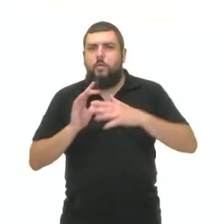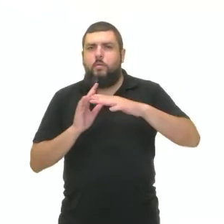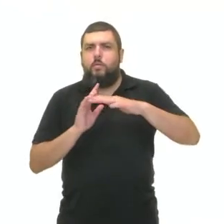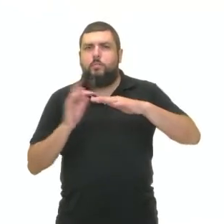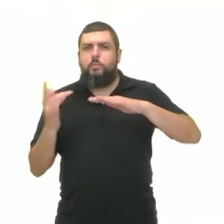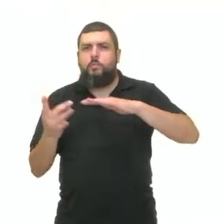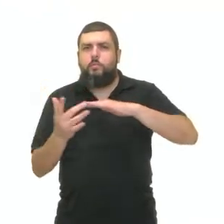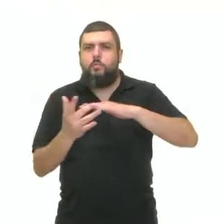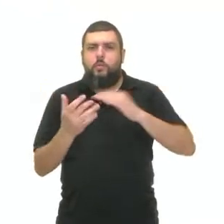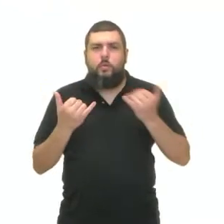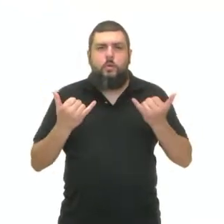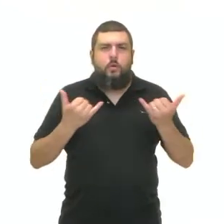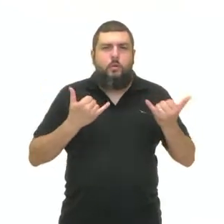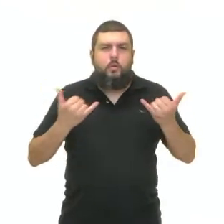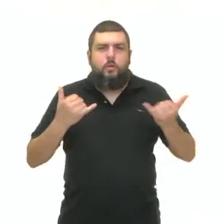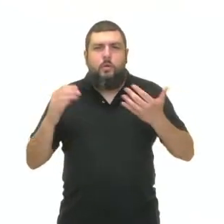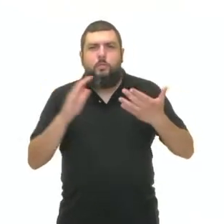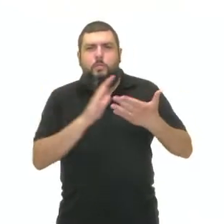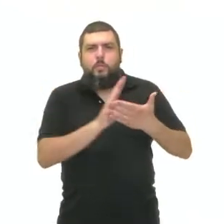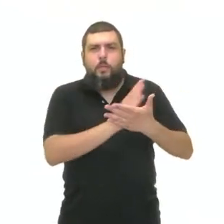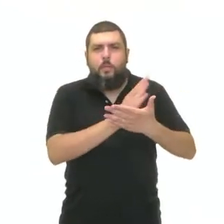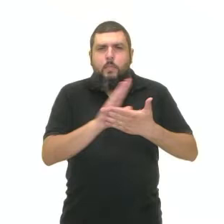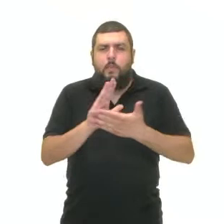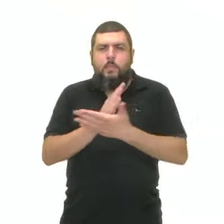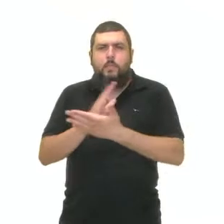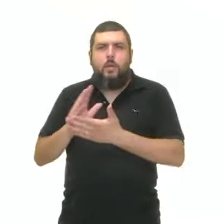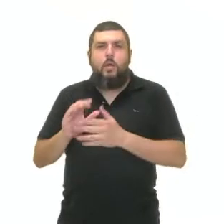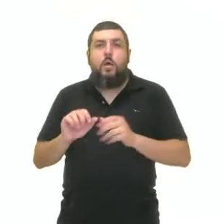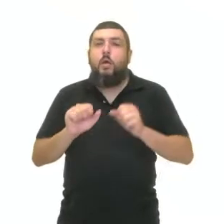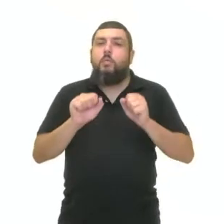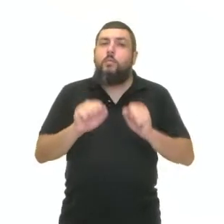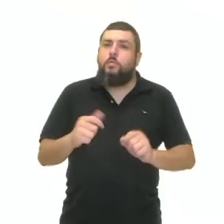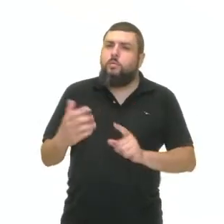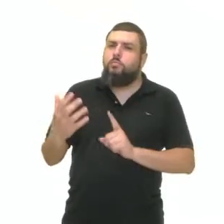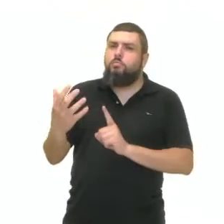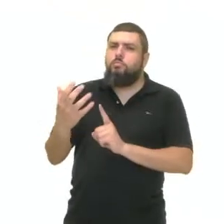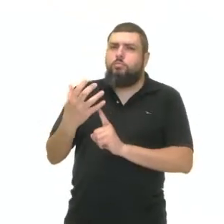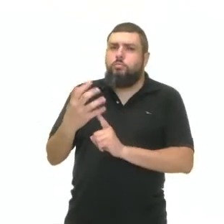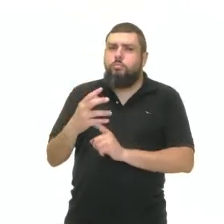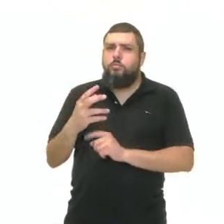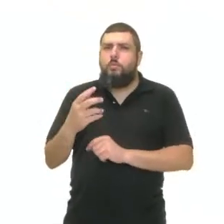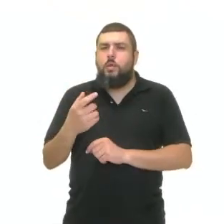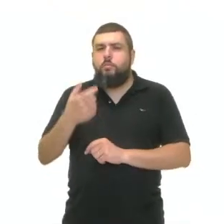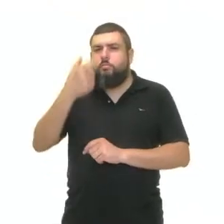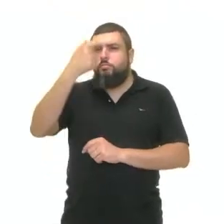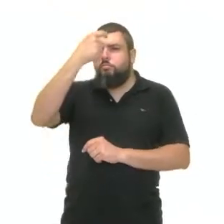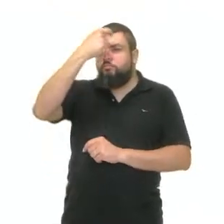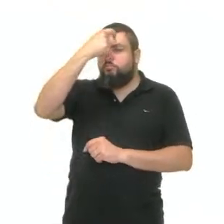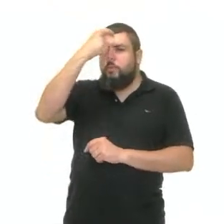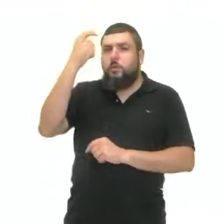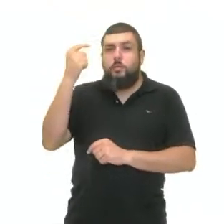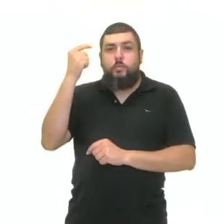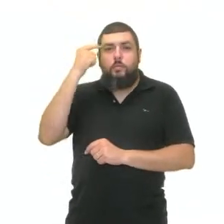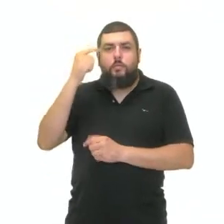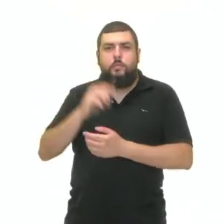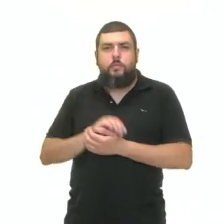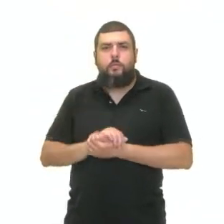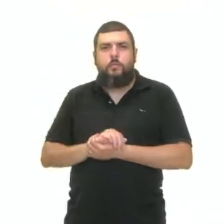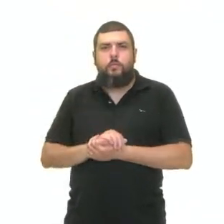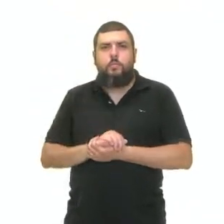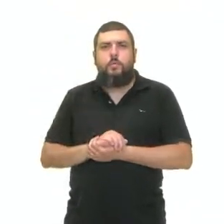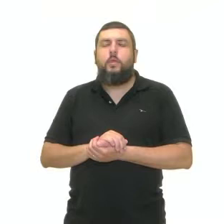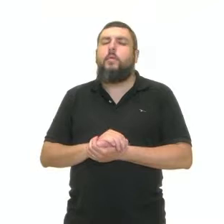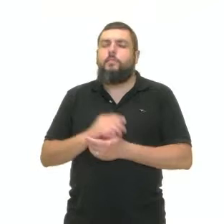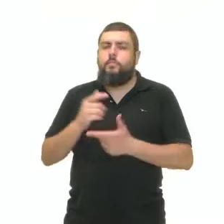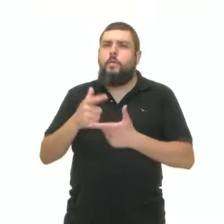pelos sistemas de busca pode moldar nossa maneira de pensar. E esse é o problema principal, a